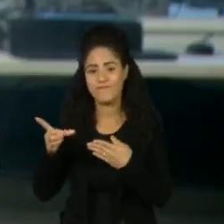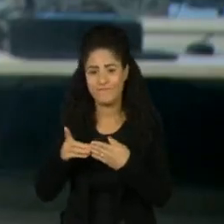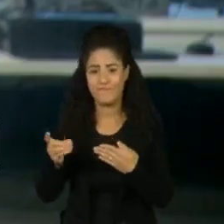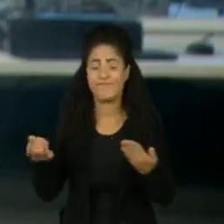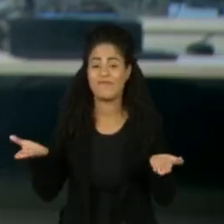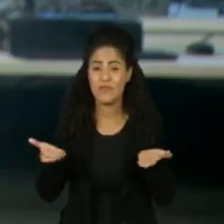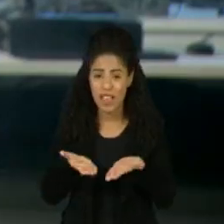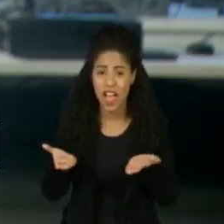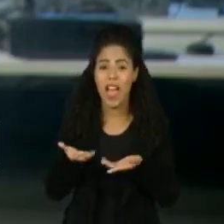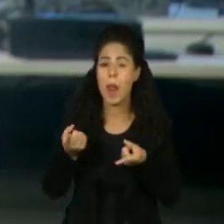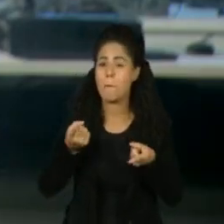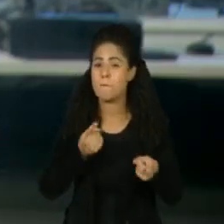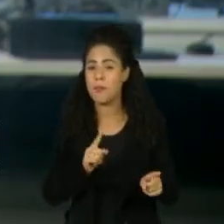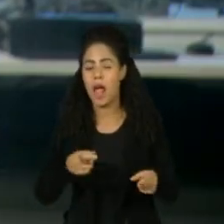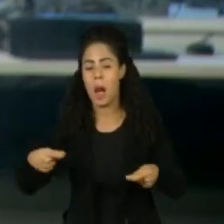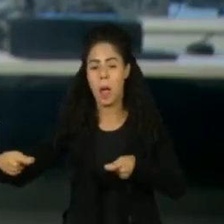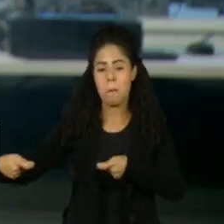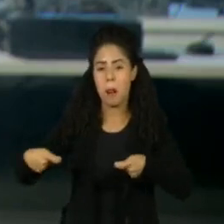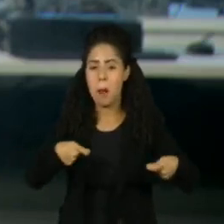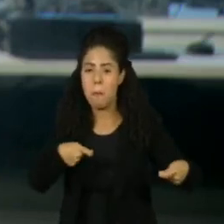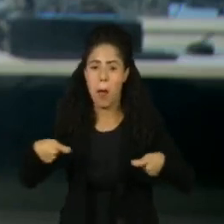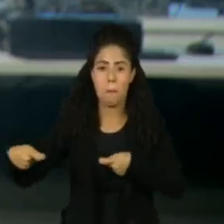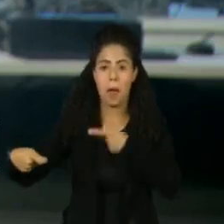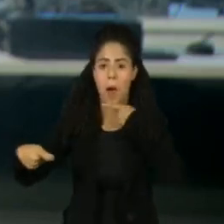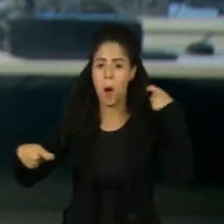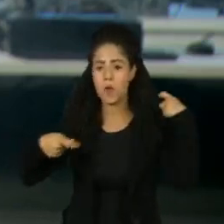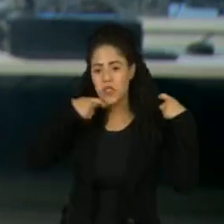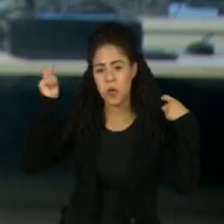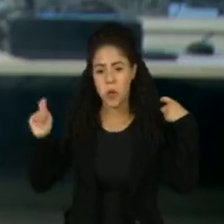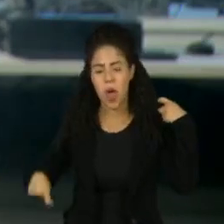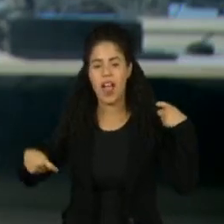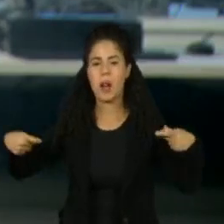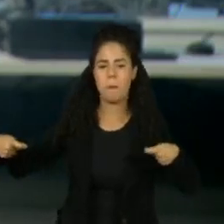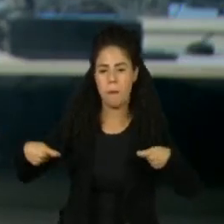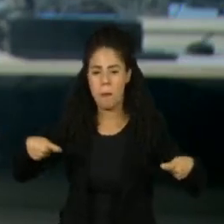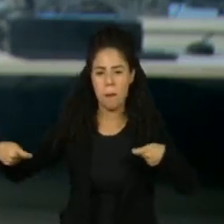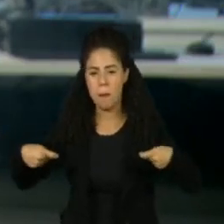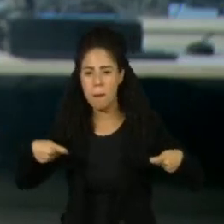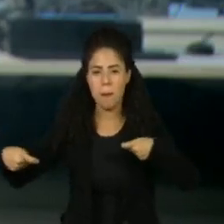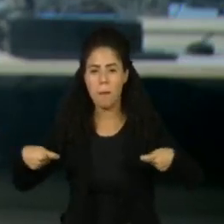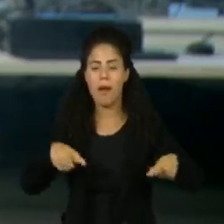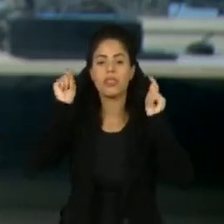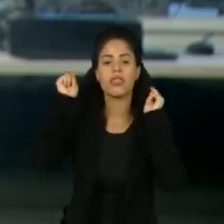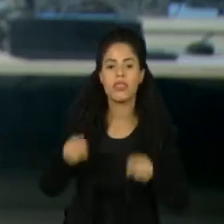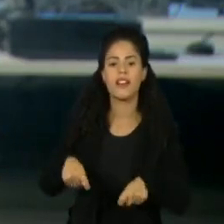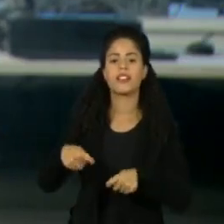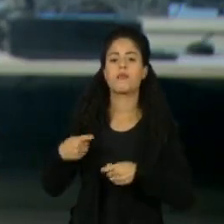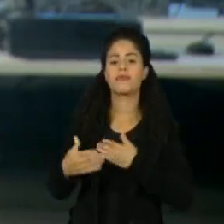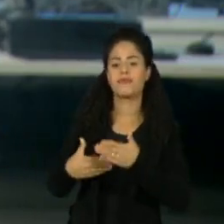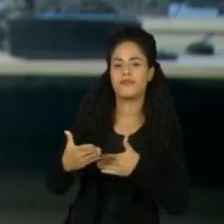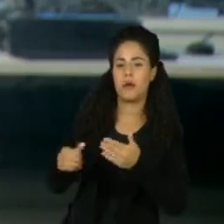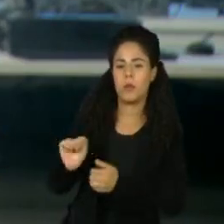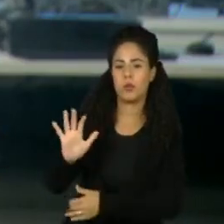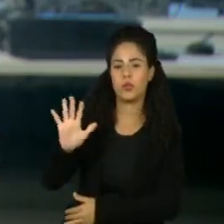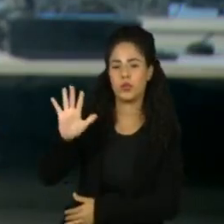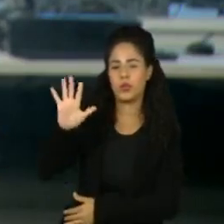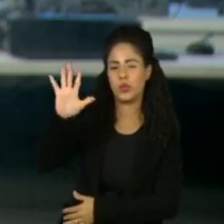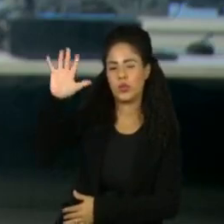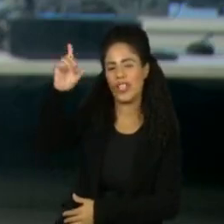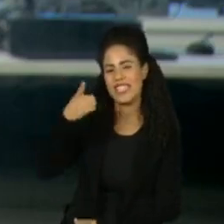da ameaça de um conflito entre Rússia e Ucrânia, alguns economistas já falam na possibilidade das cotações atingirem